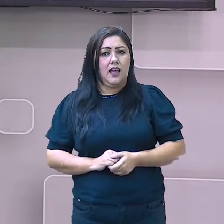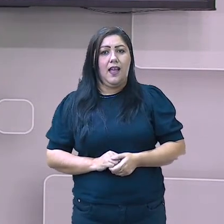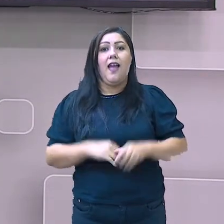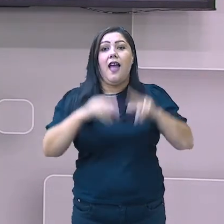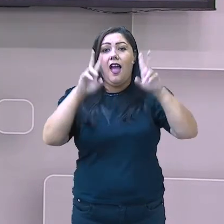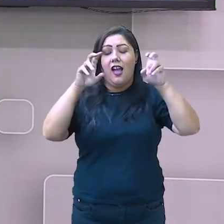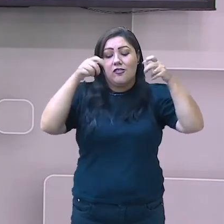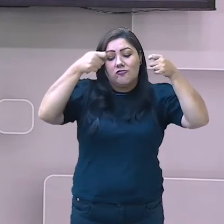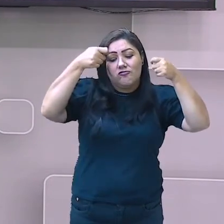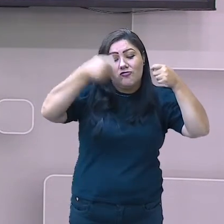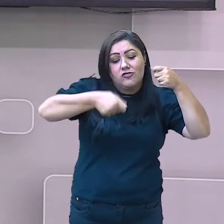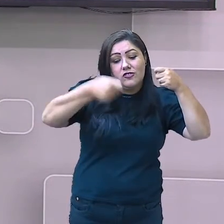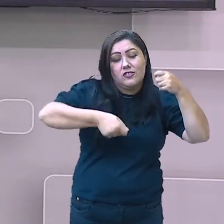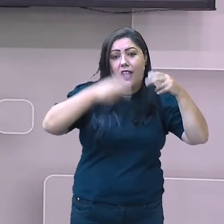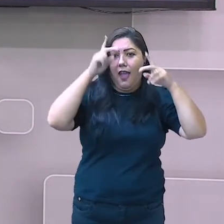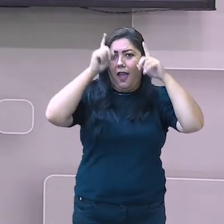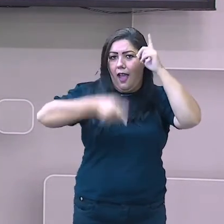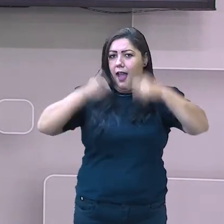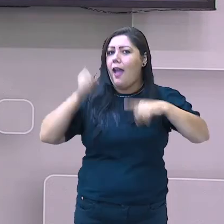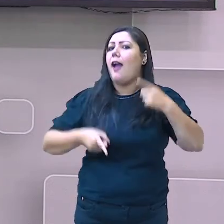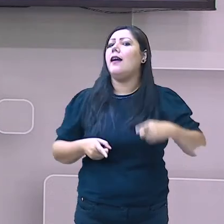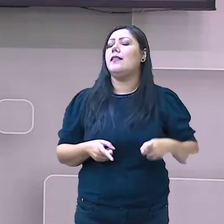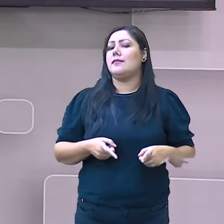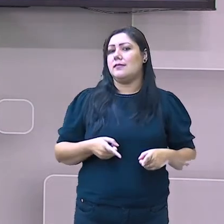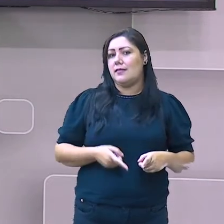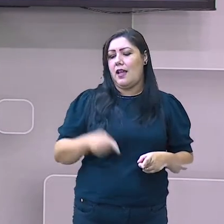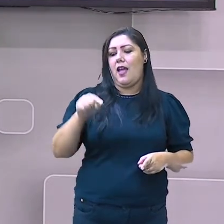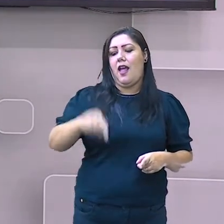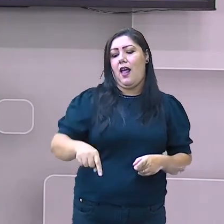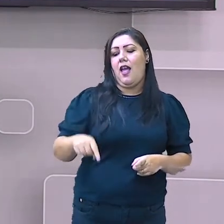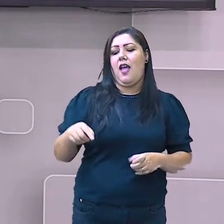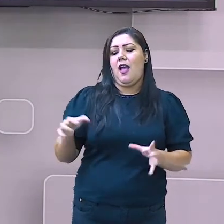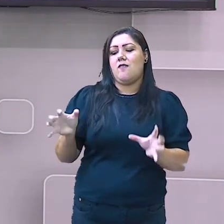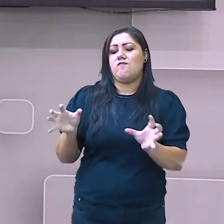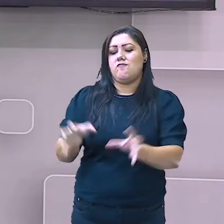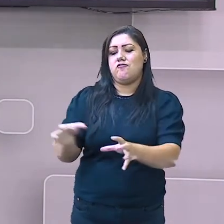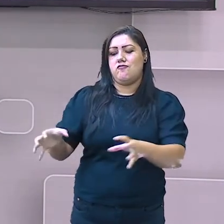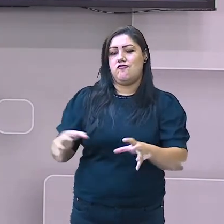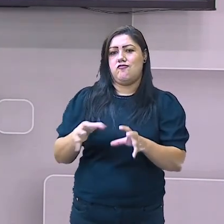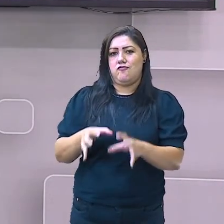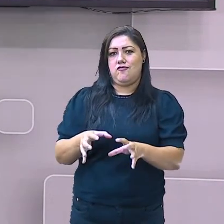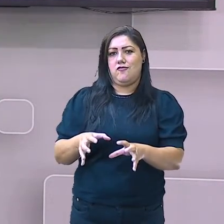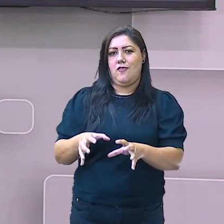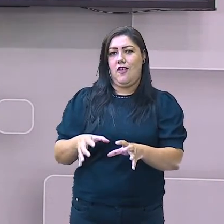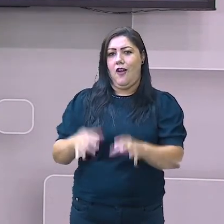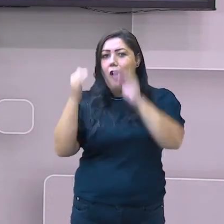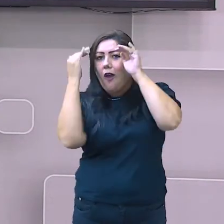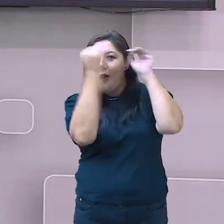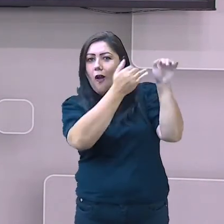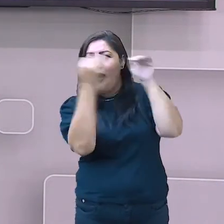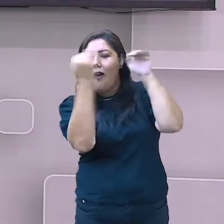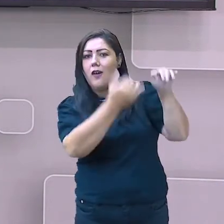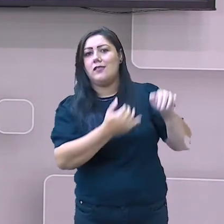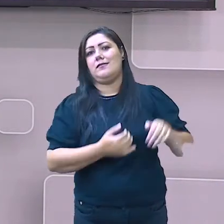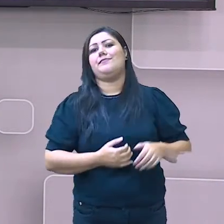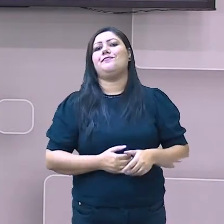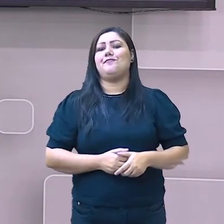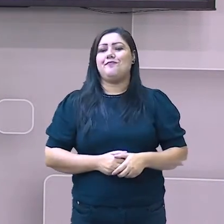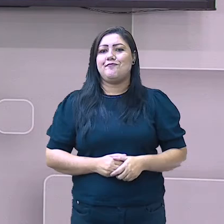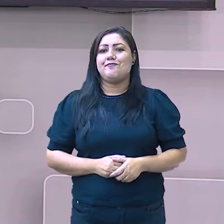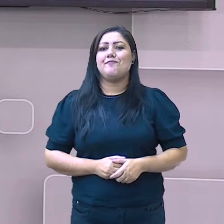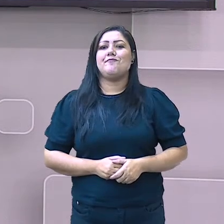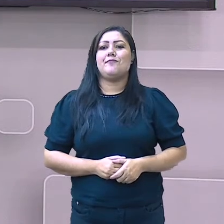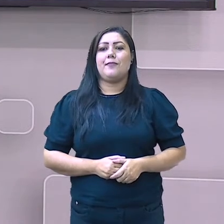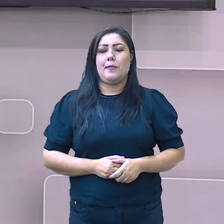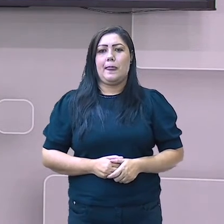ditar as ordens em cima das pessoas, ou seja, doutrinar. Entre umas dessas